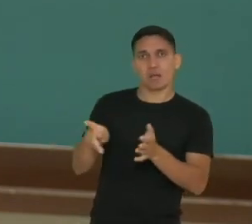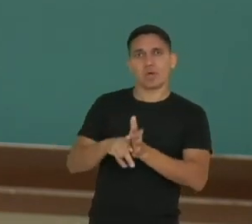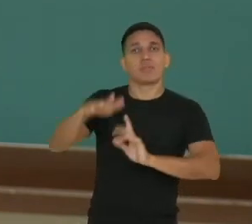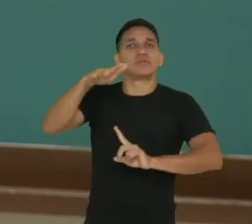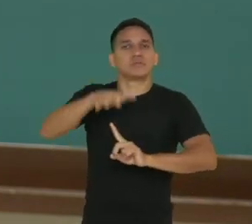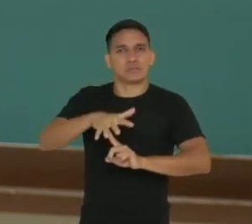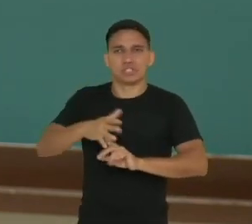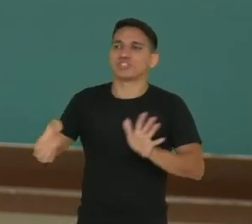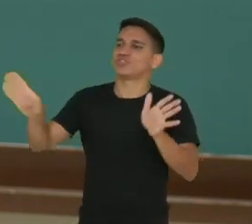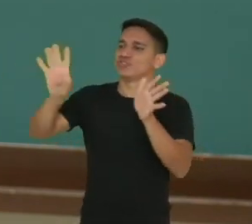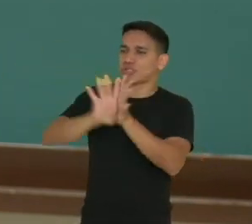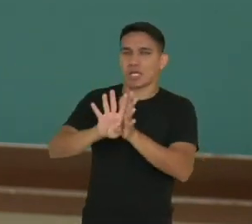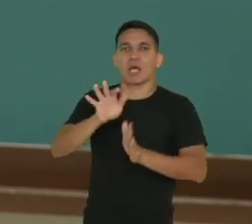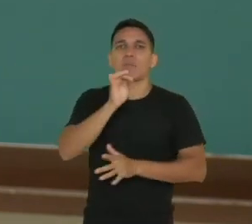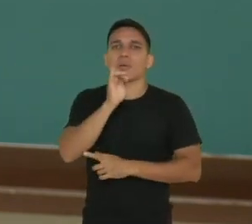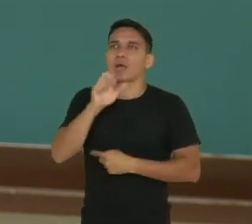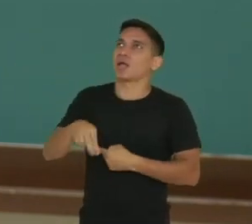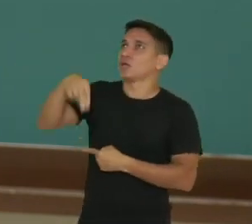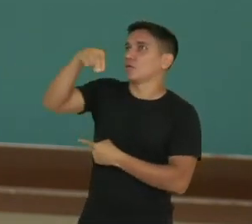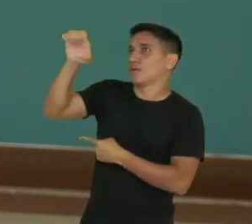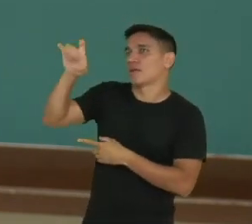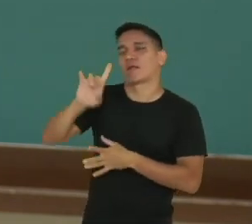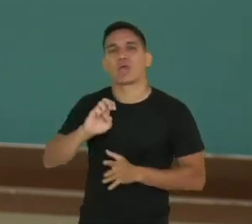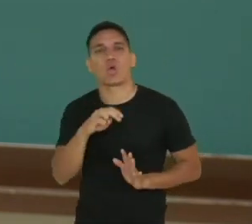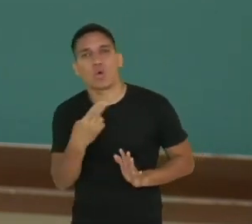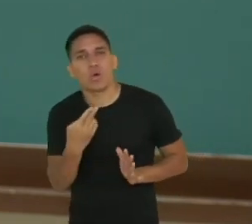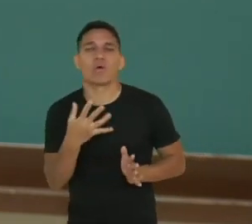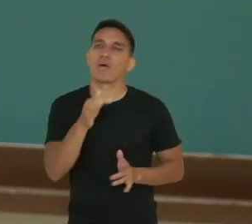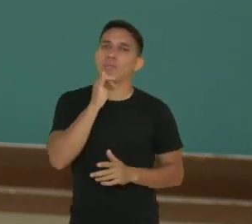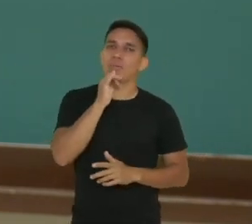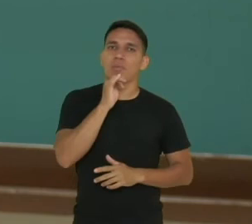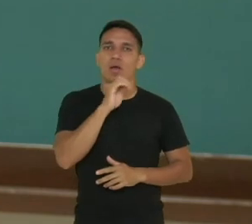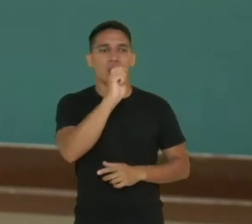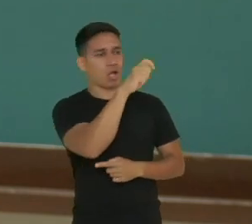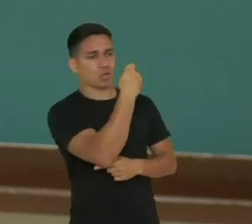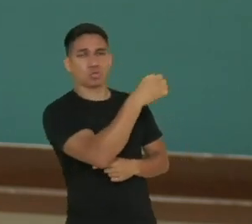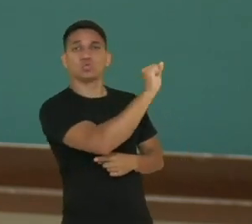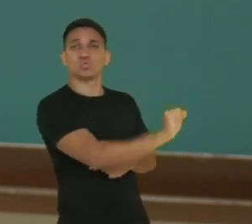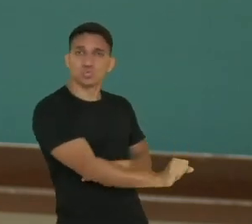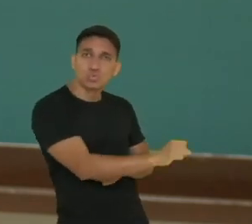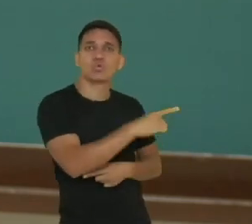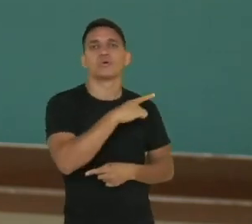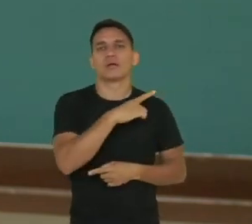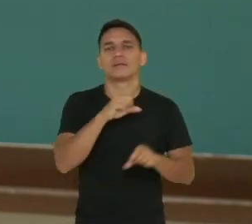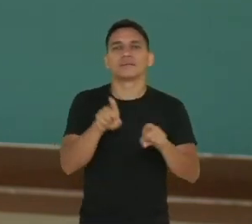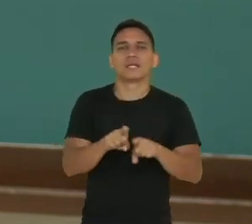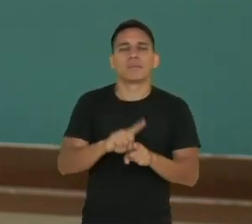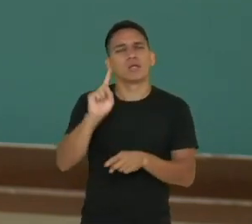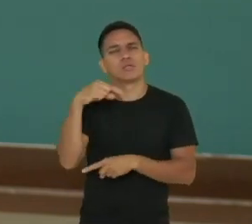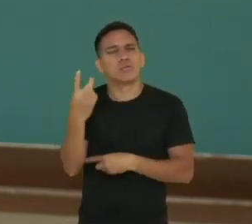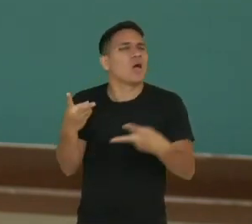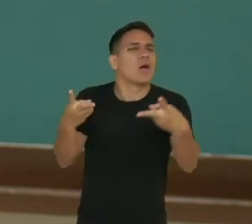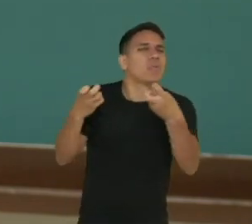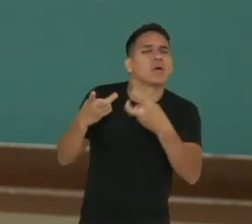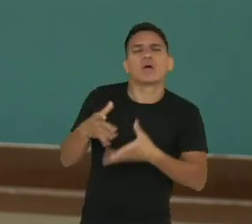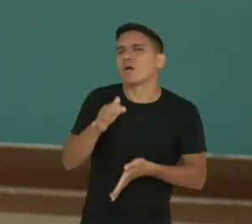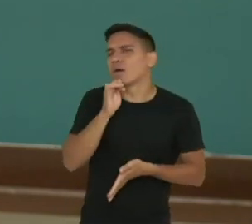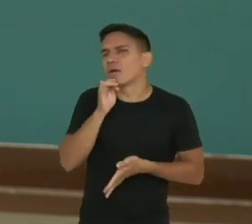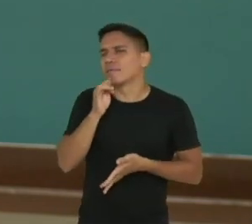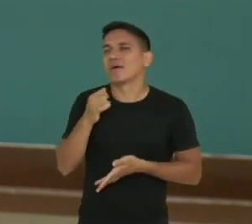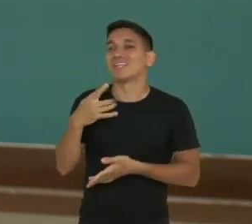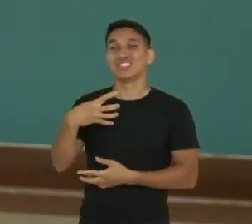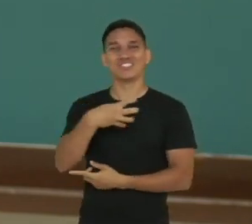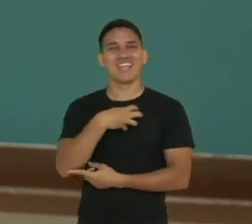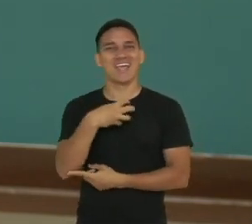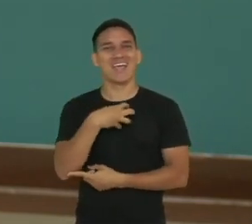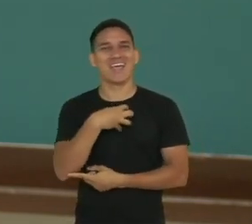aqui, vindas lá do Nordeste, vindas do Rio Grande do Sul, né? E nós percebemos que o